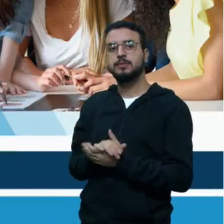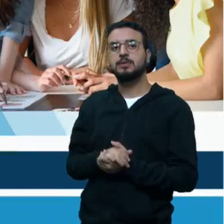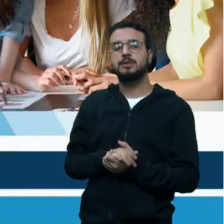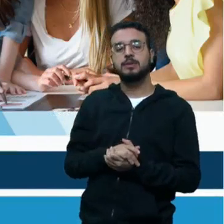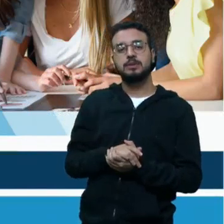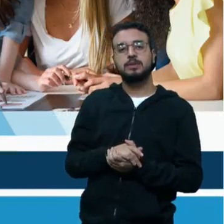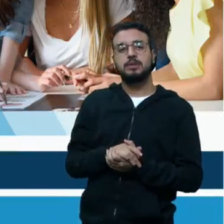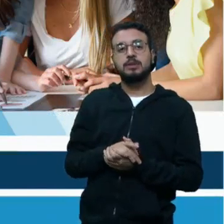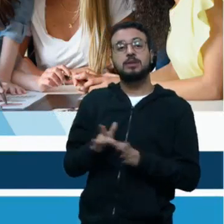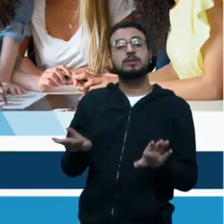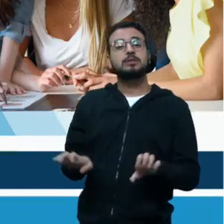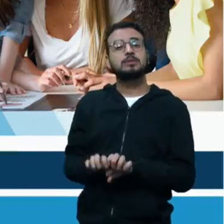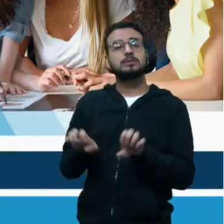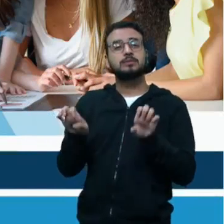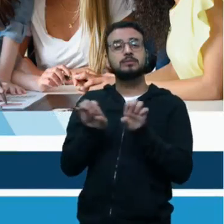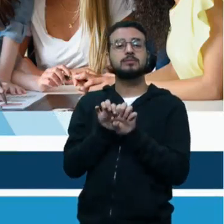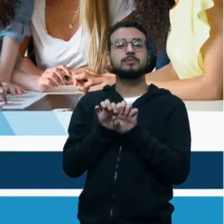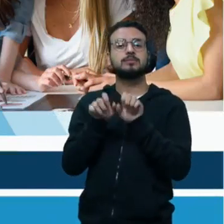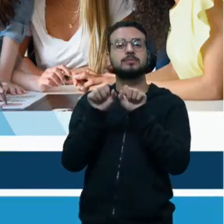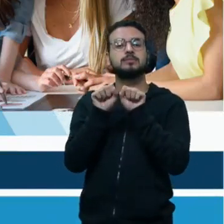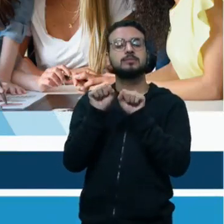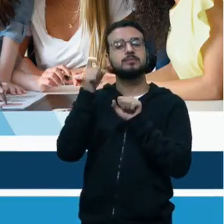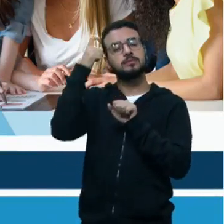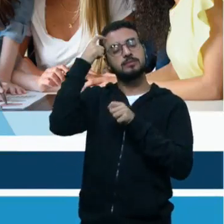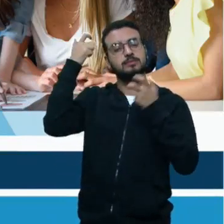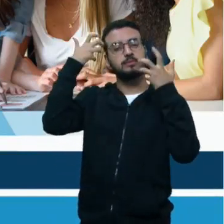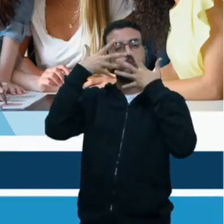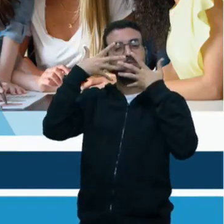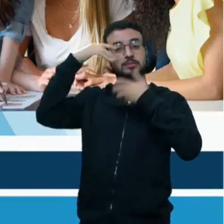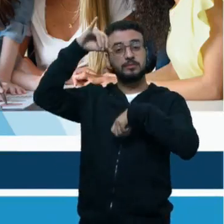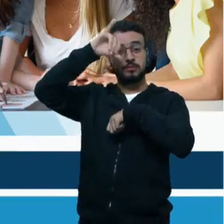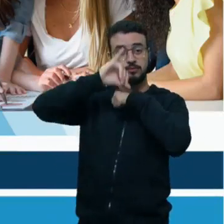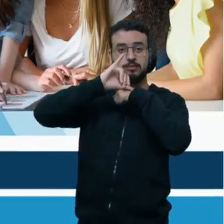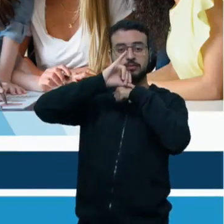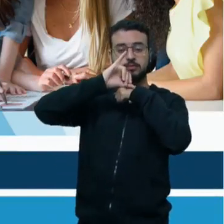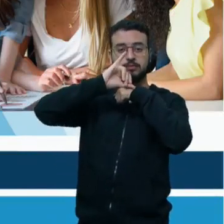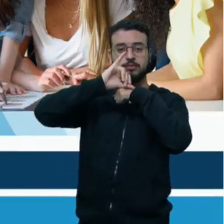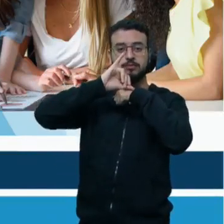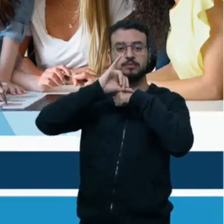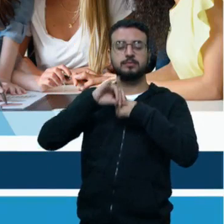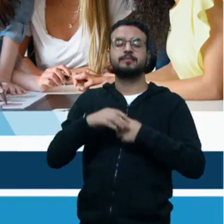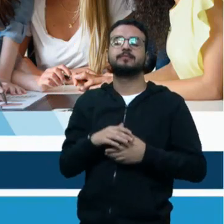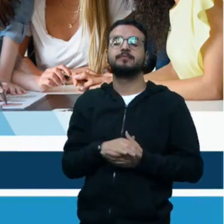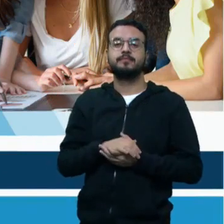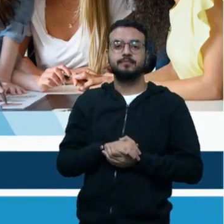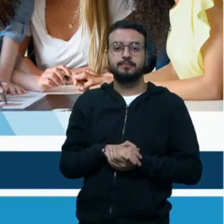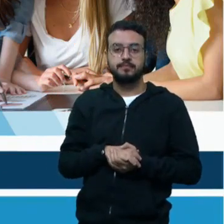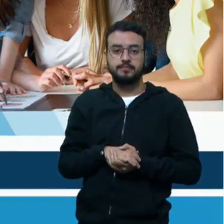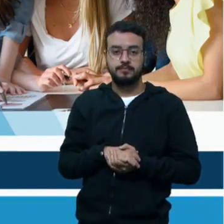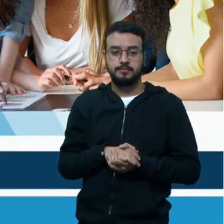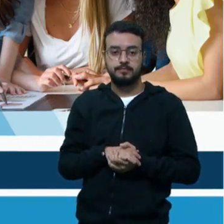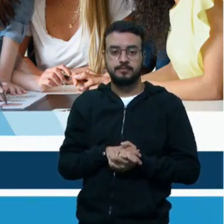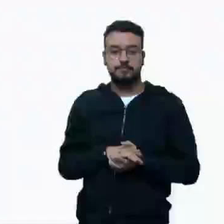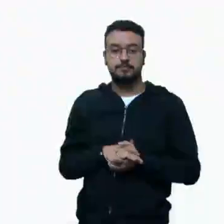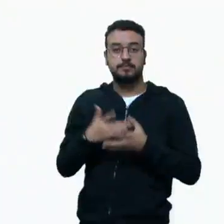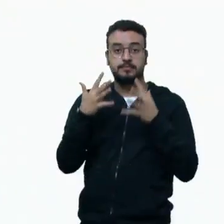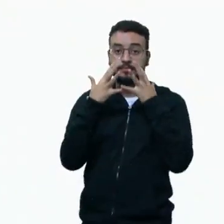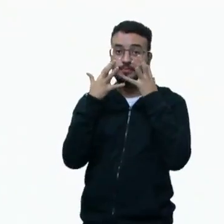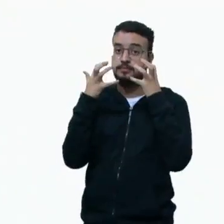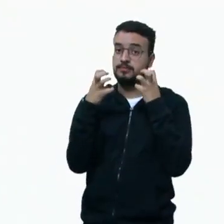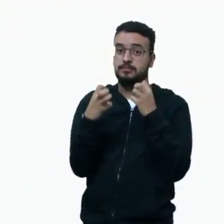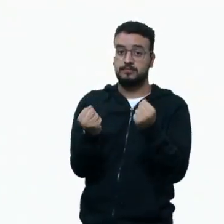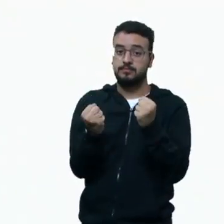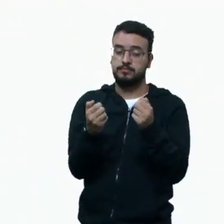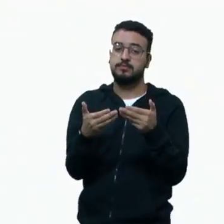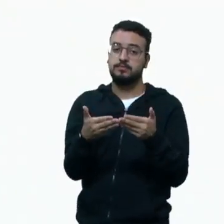Nós temos as estruturas do sistema nervoso central. E aí, muita atenção,